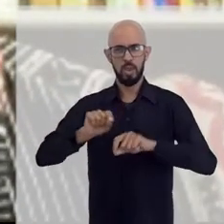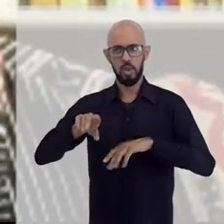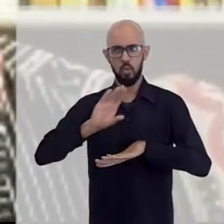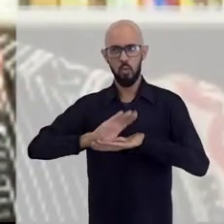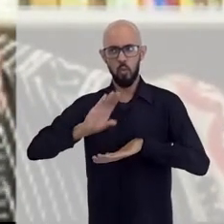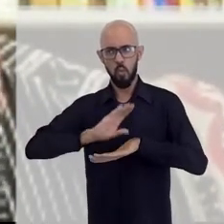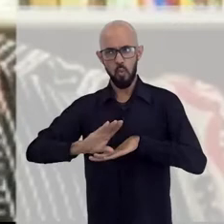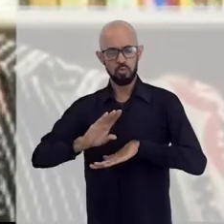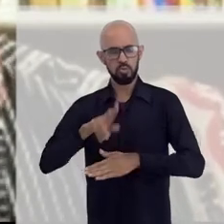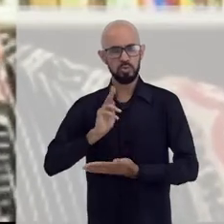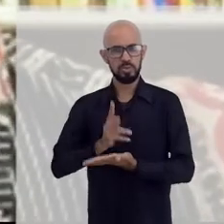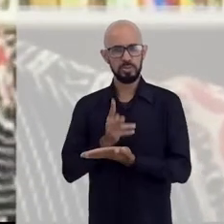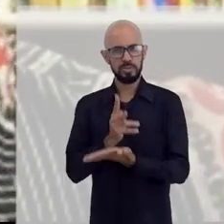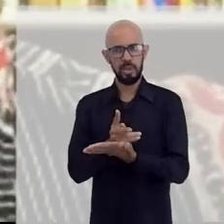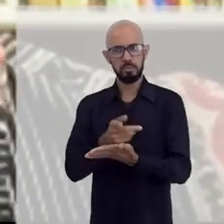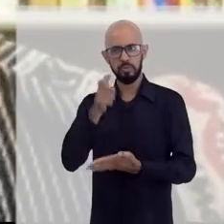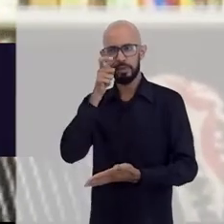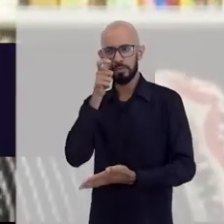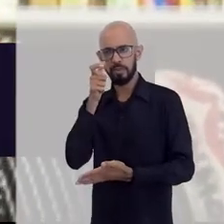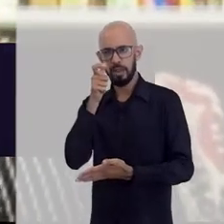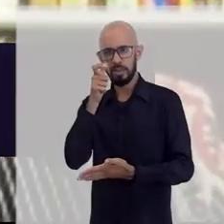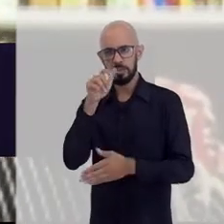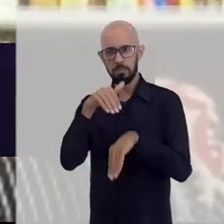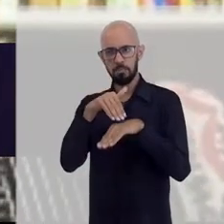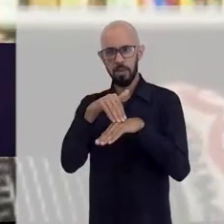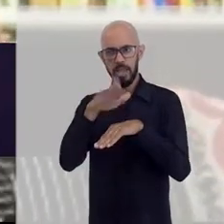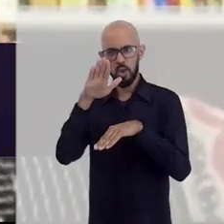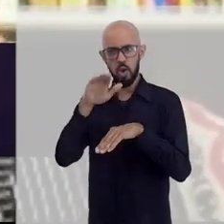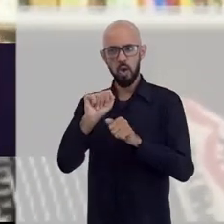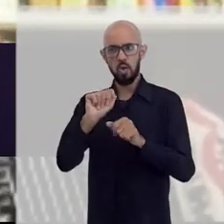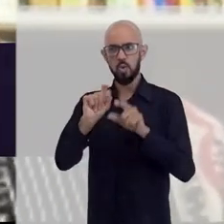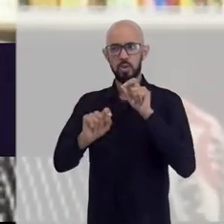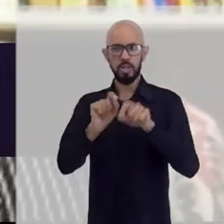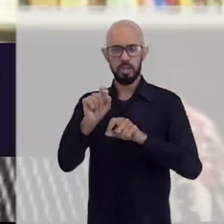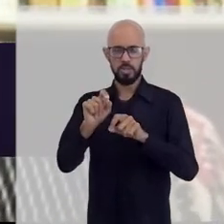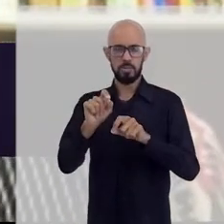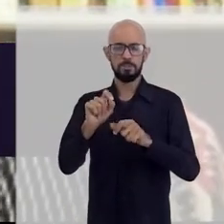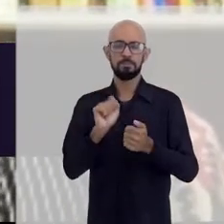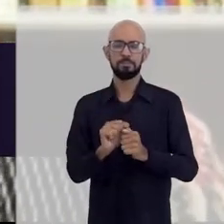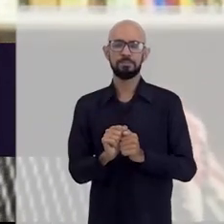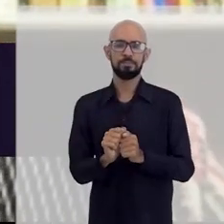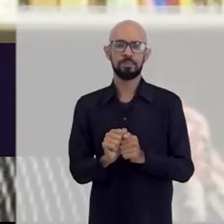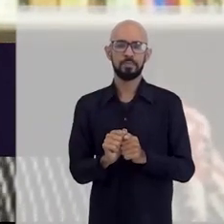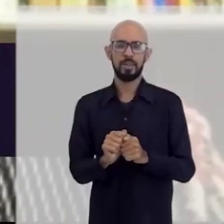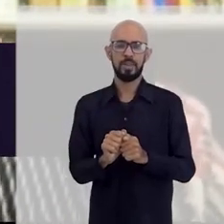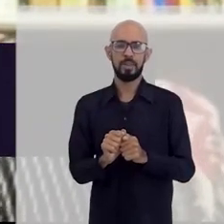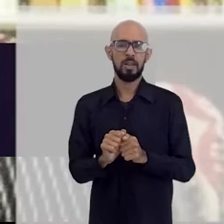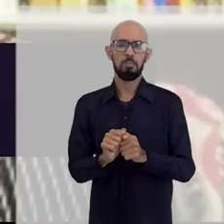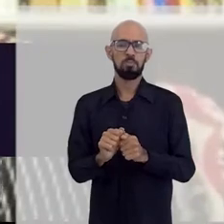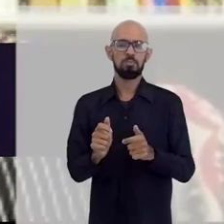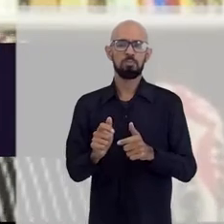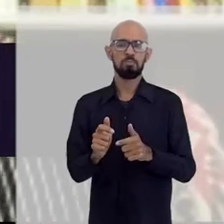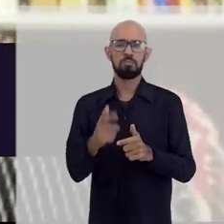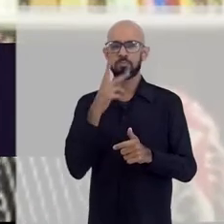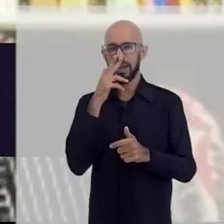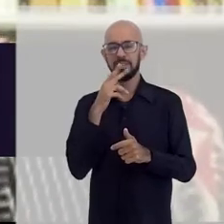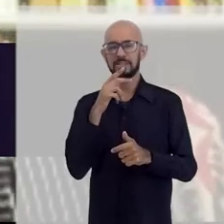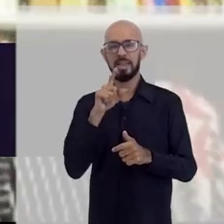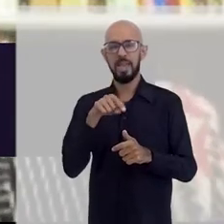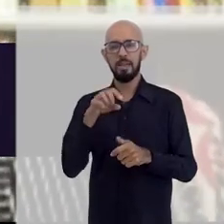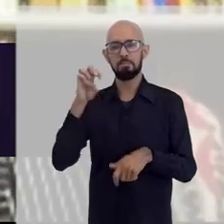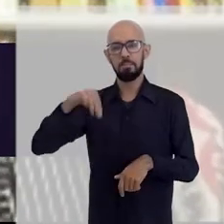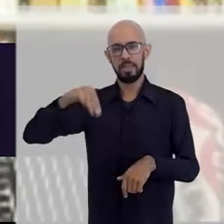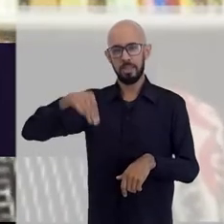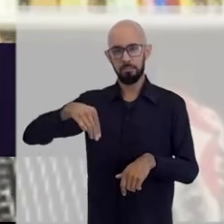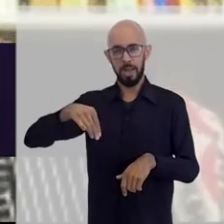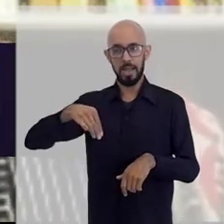que sempre tiveram mais, né, pessoas, porque tem aquele grande bicho-papão chamado